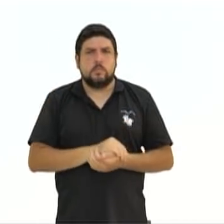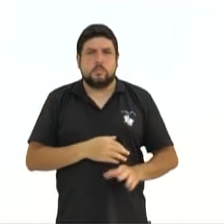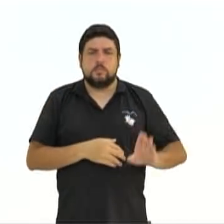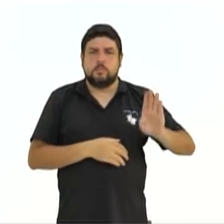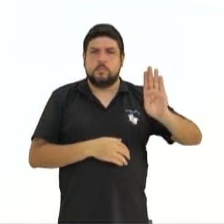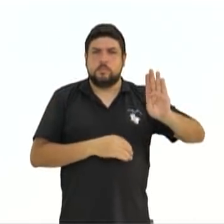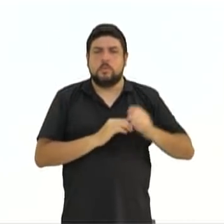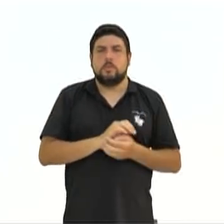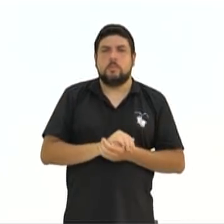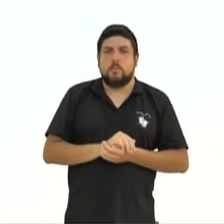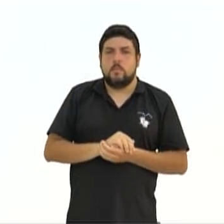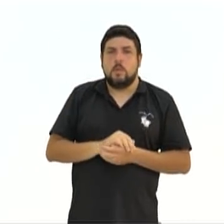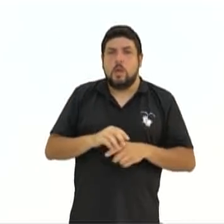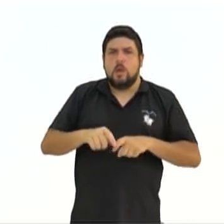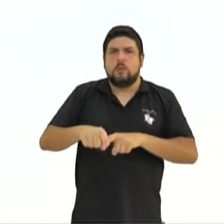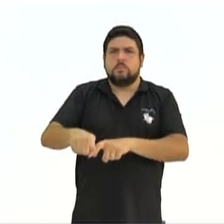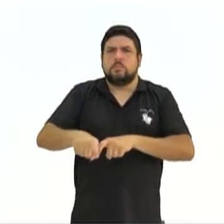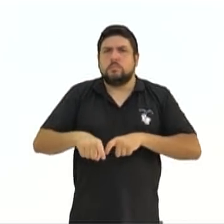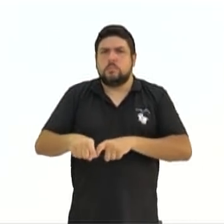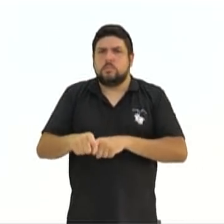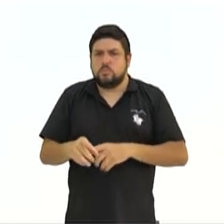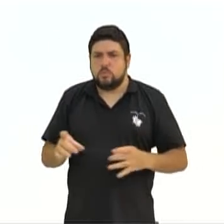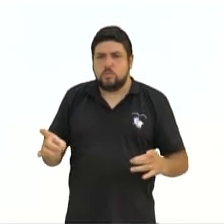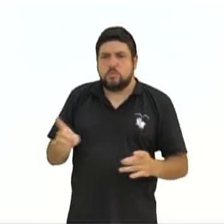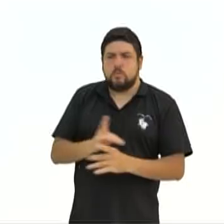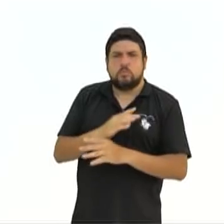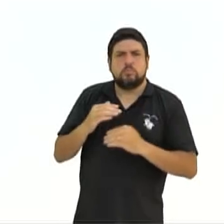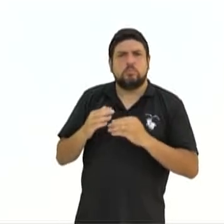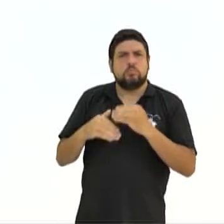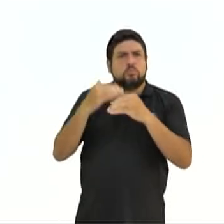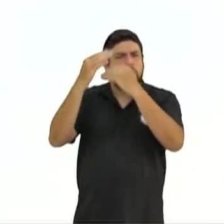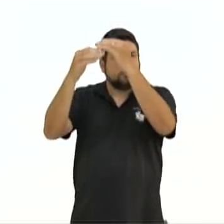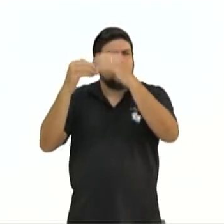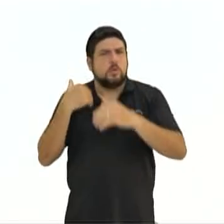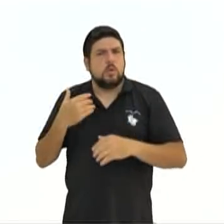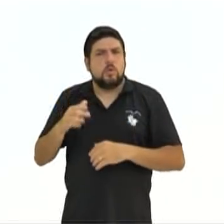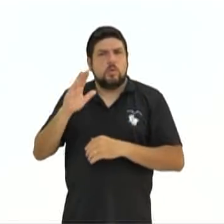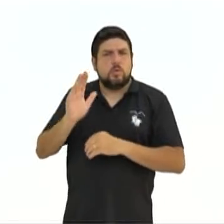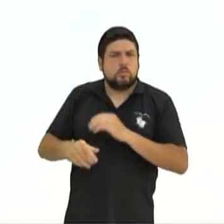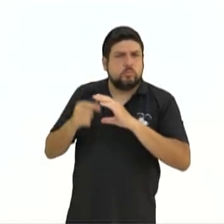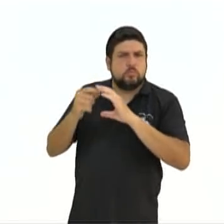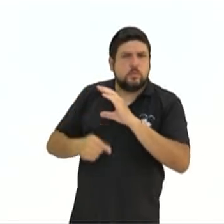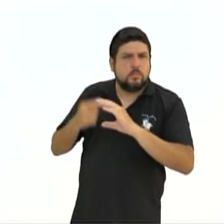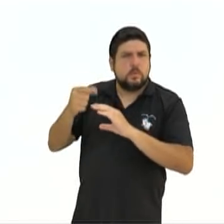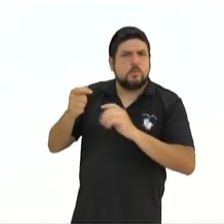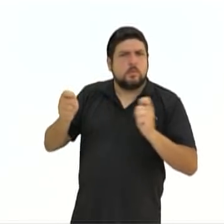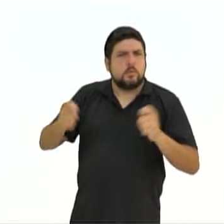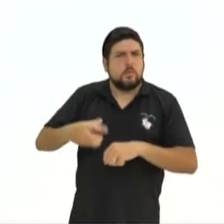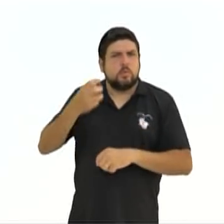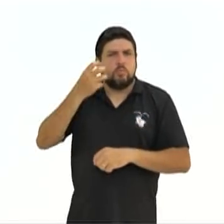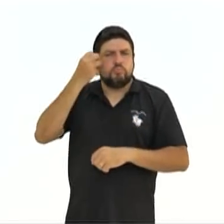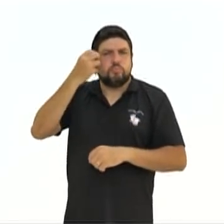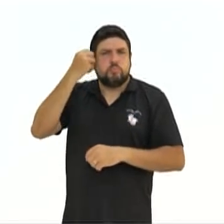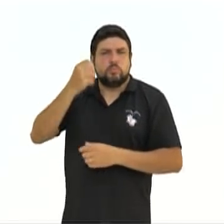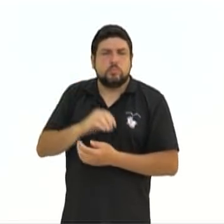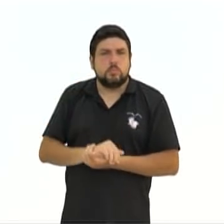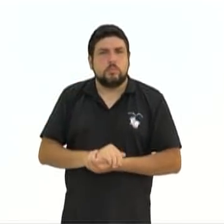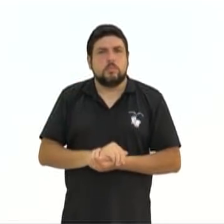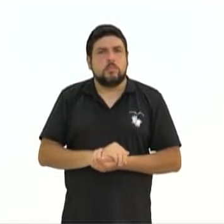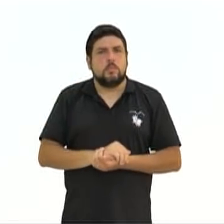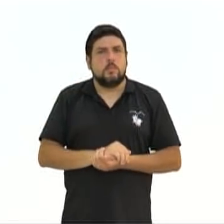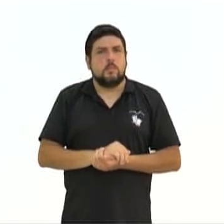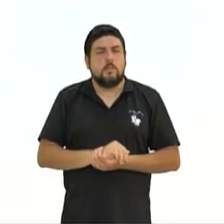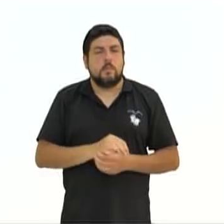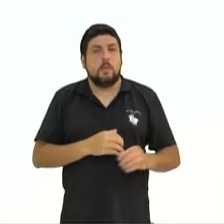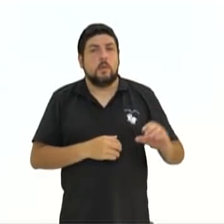sua agricultura altamente desenvolvida e já capitalizada, que permitia lucros para o investimento.